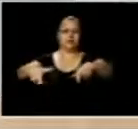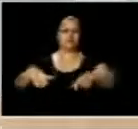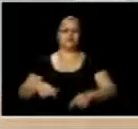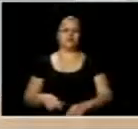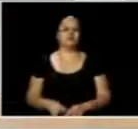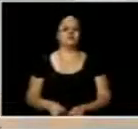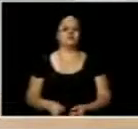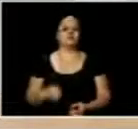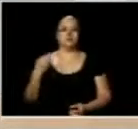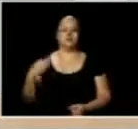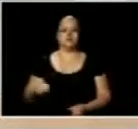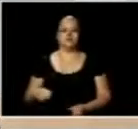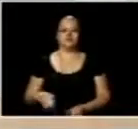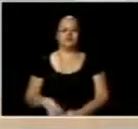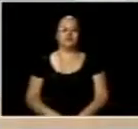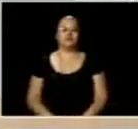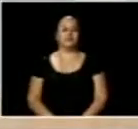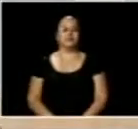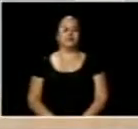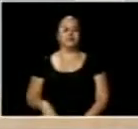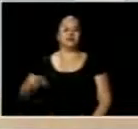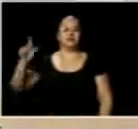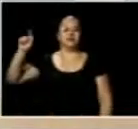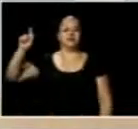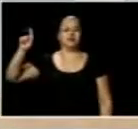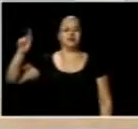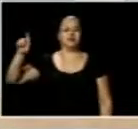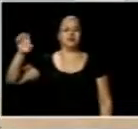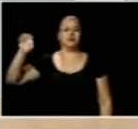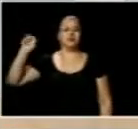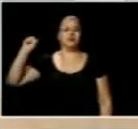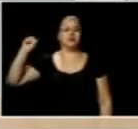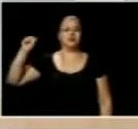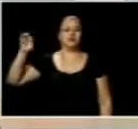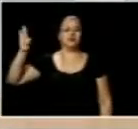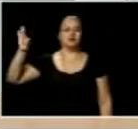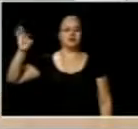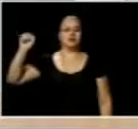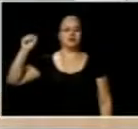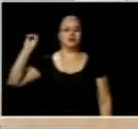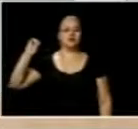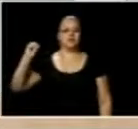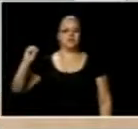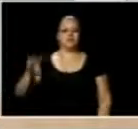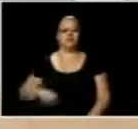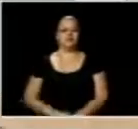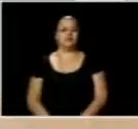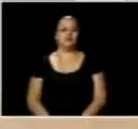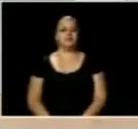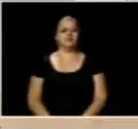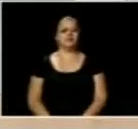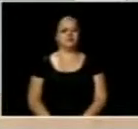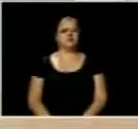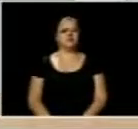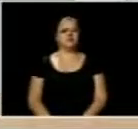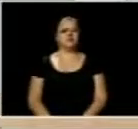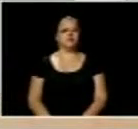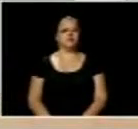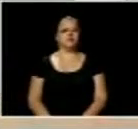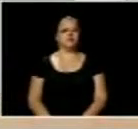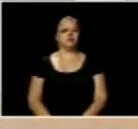de gestão. Isso não é questão só de dinheiro, não. Você dá dinheiro na mão de quem não sabe negociar, ele vai